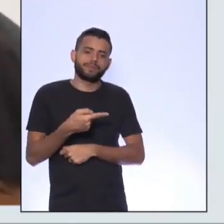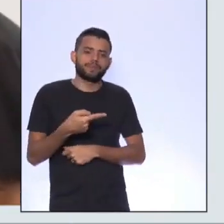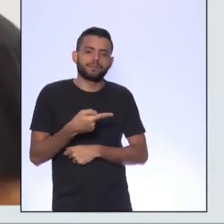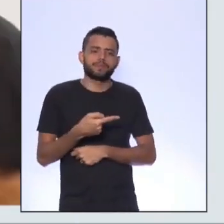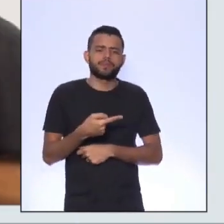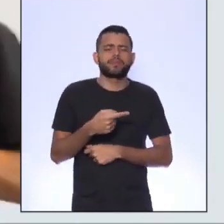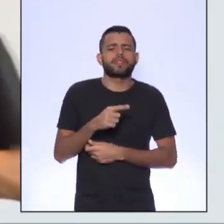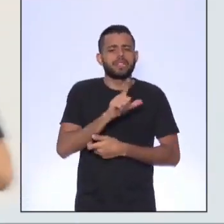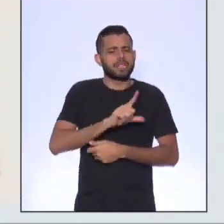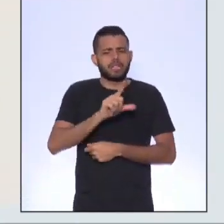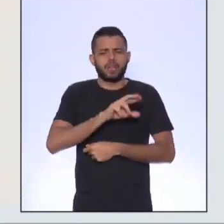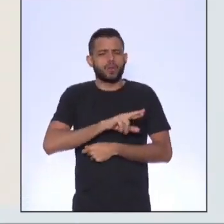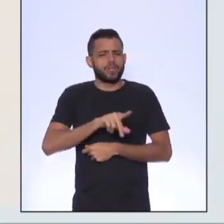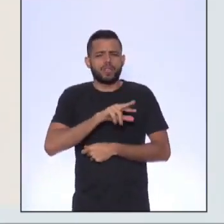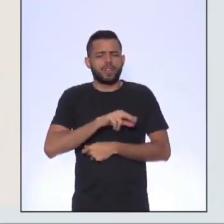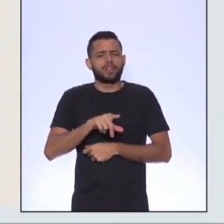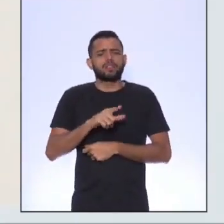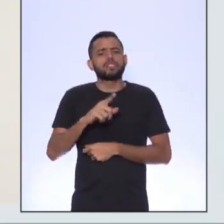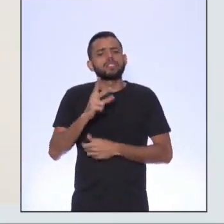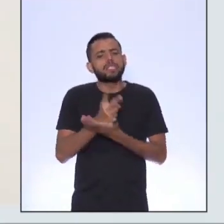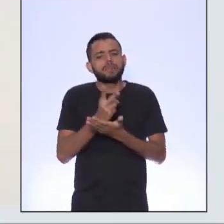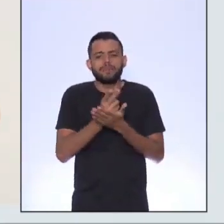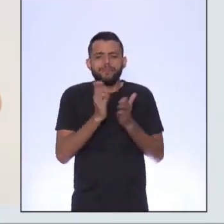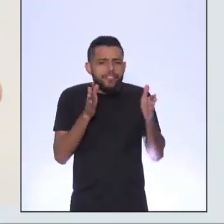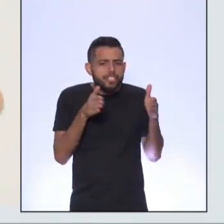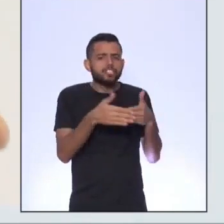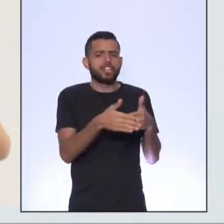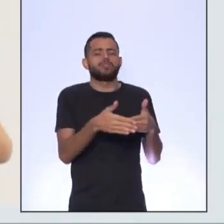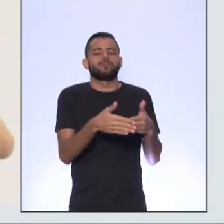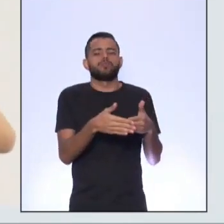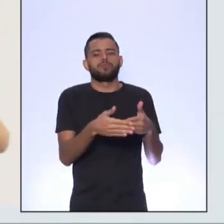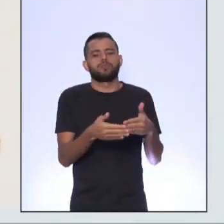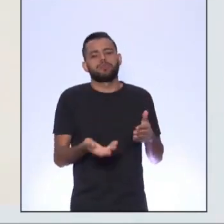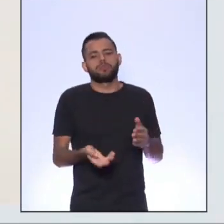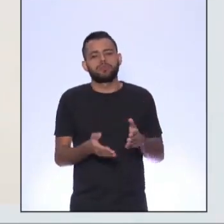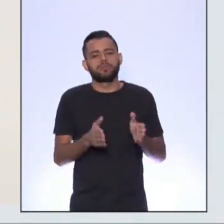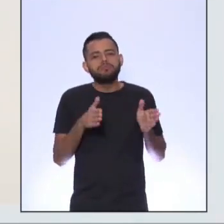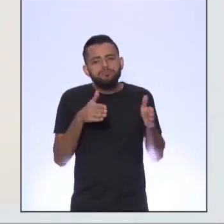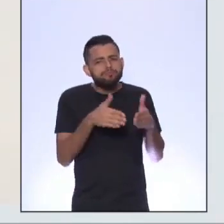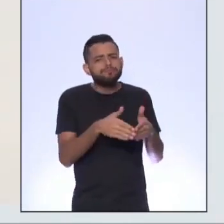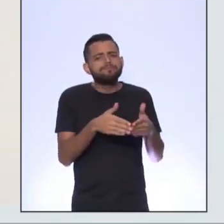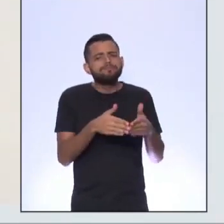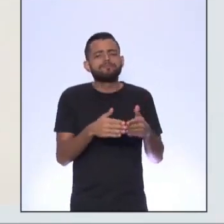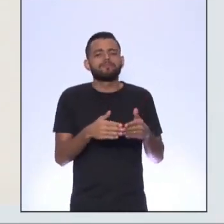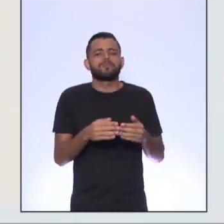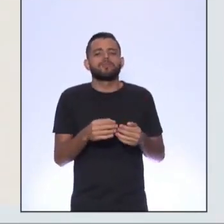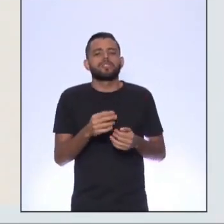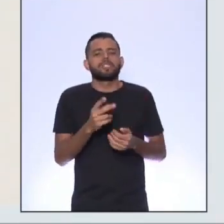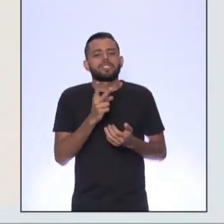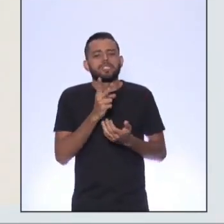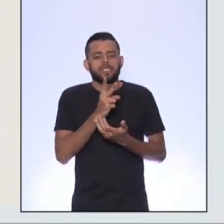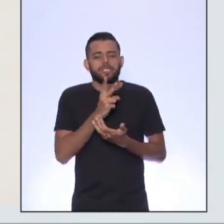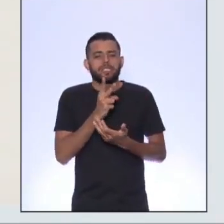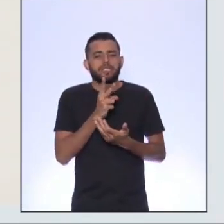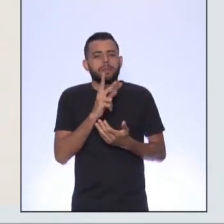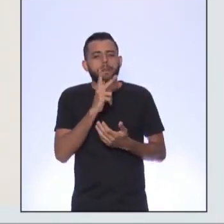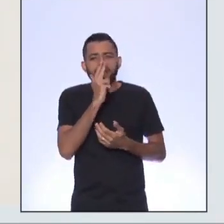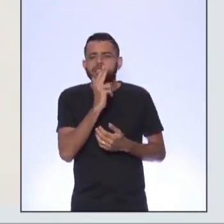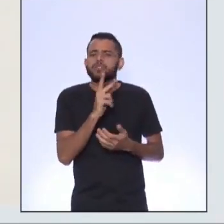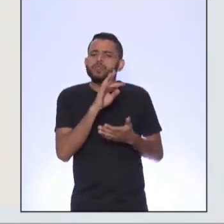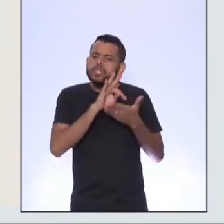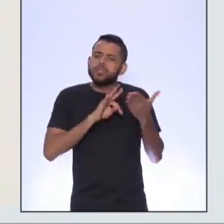não literário tem sempre o sentido fechado, tá? O sentido caminha, né, para ser